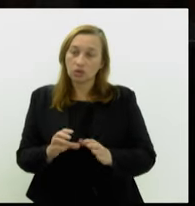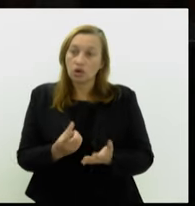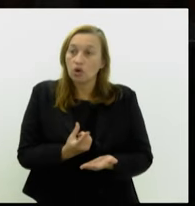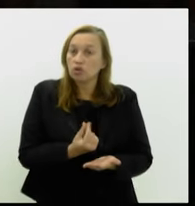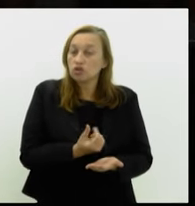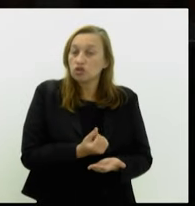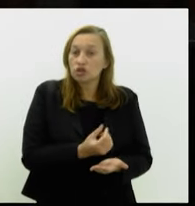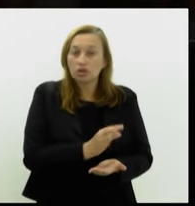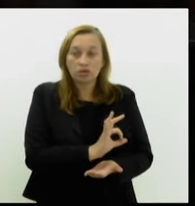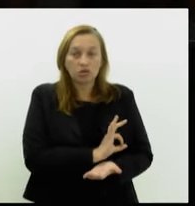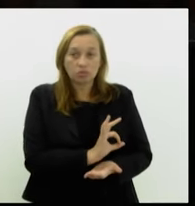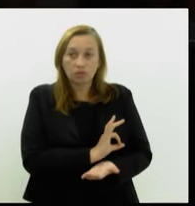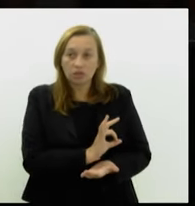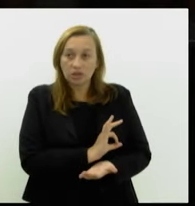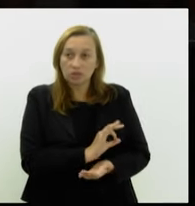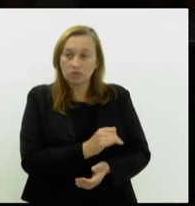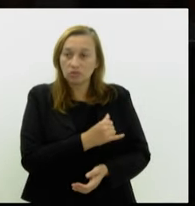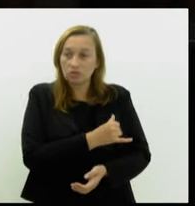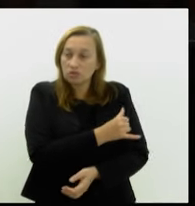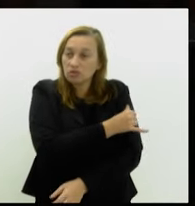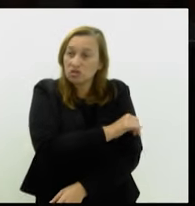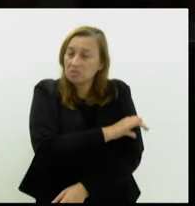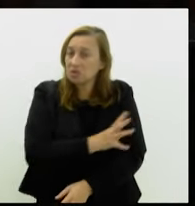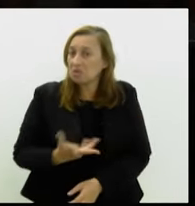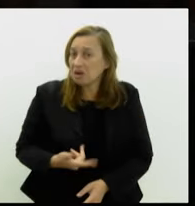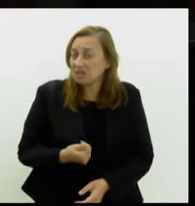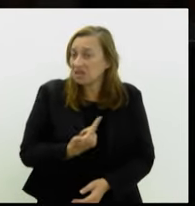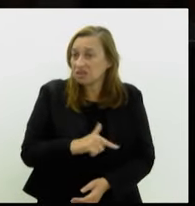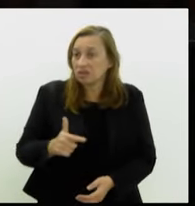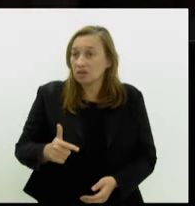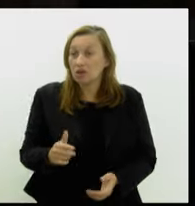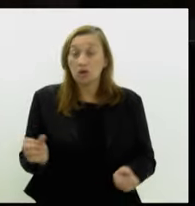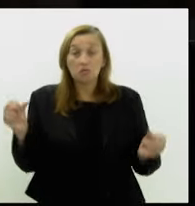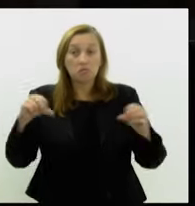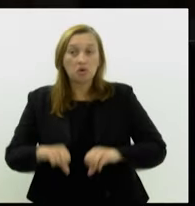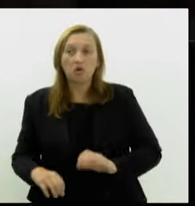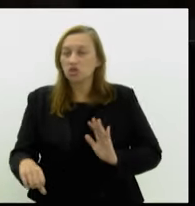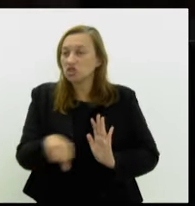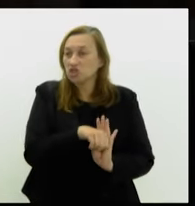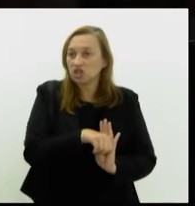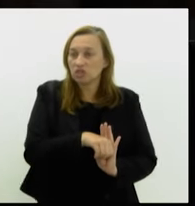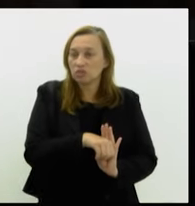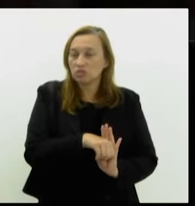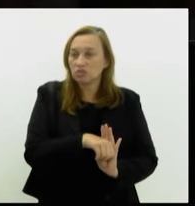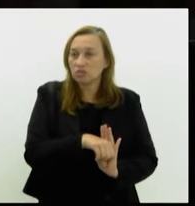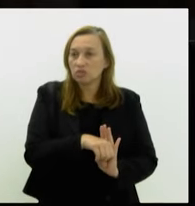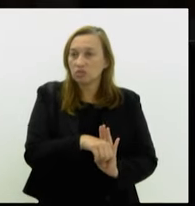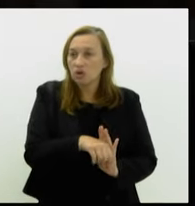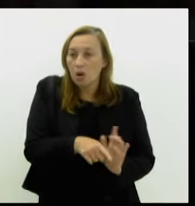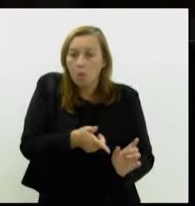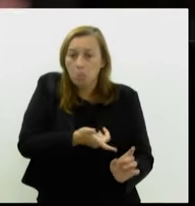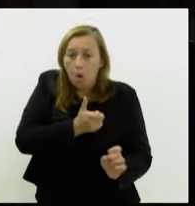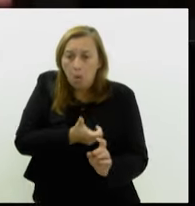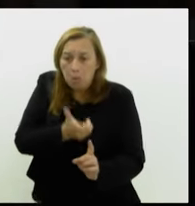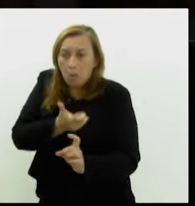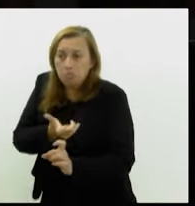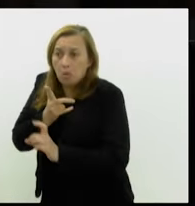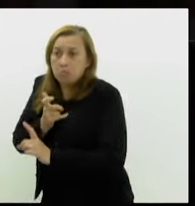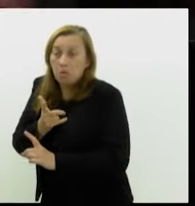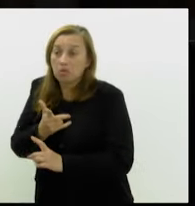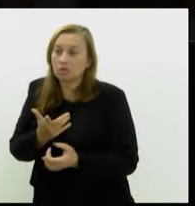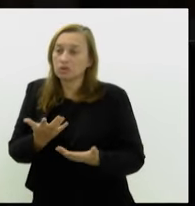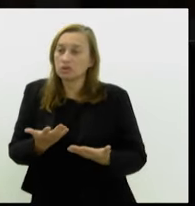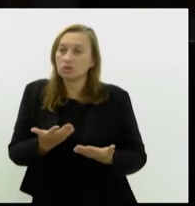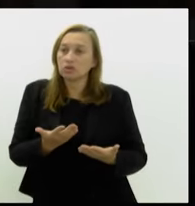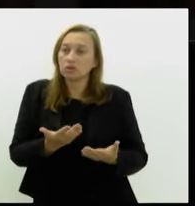as polícias do Rio de Janeiro, mas sem nenhuma eficácia, por exemplo, para os piores crimes, que são os crimes de assassinato, que são os homicídios, que são